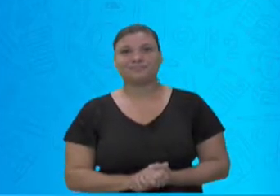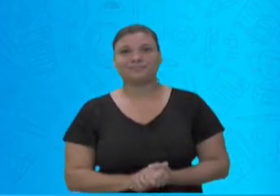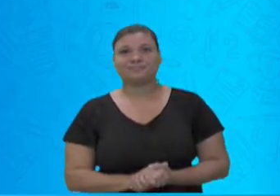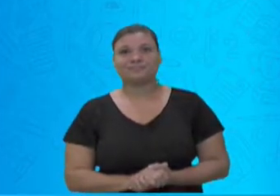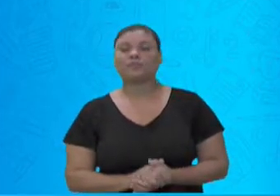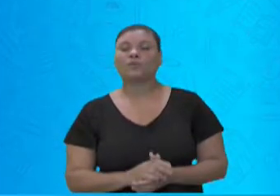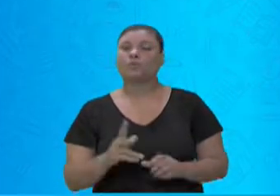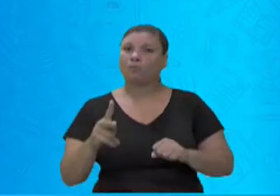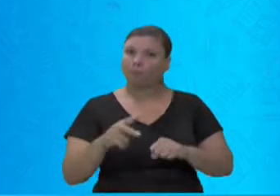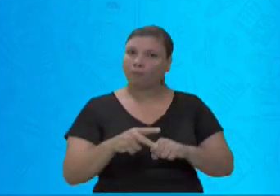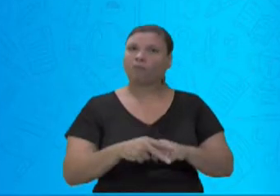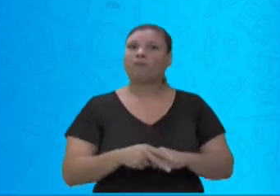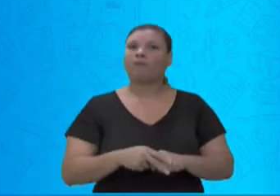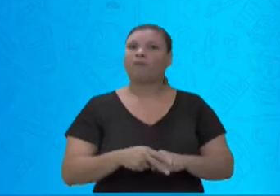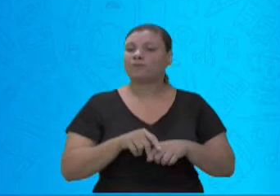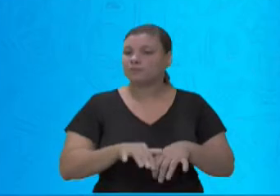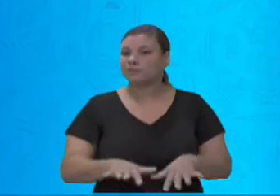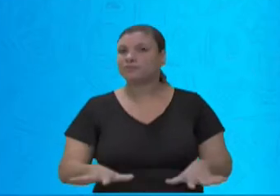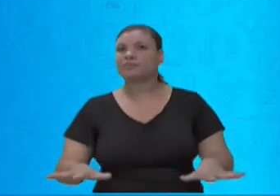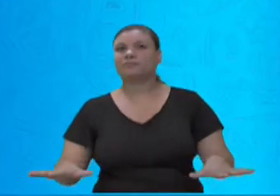de pronome indefinido.